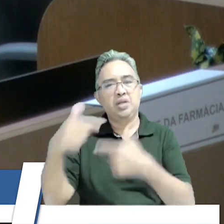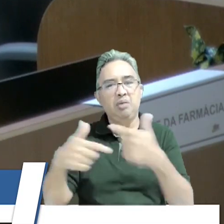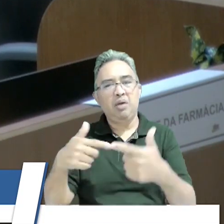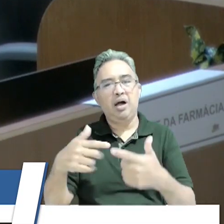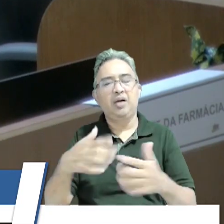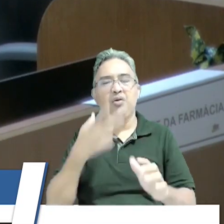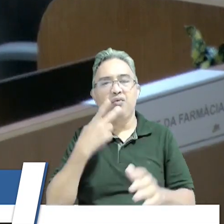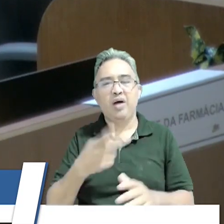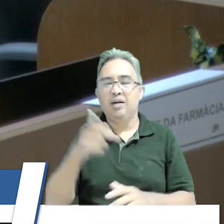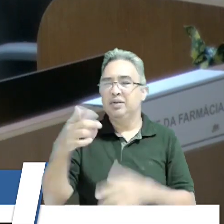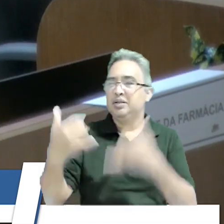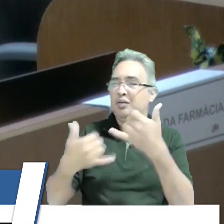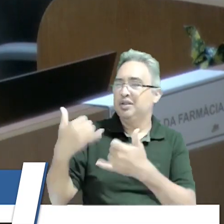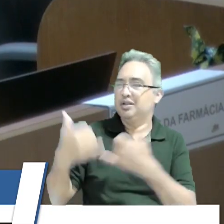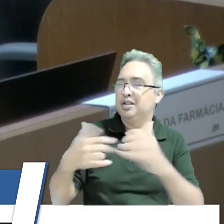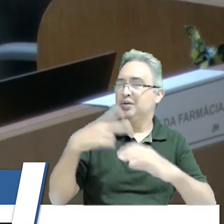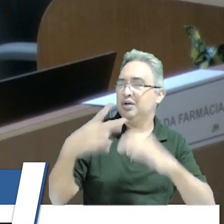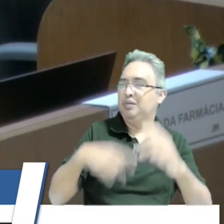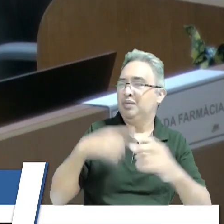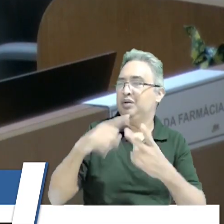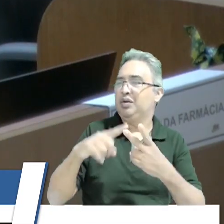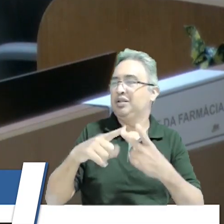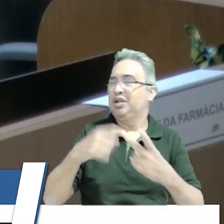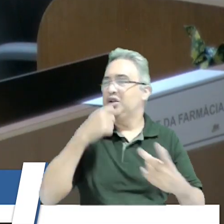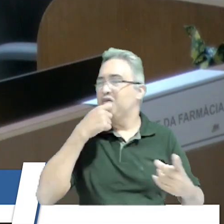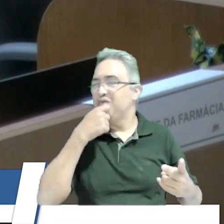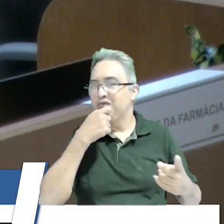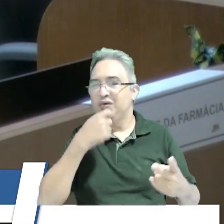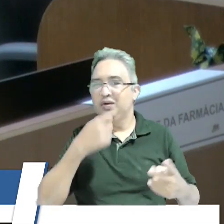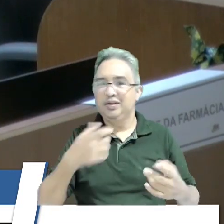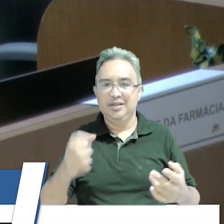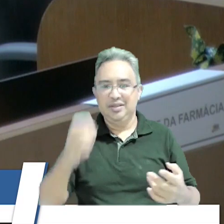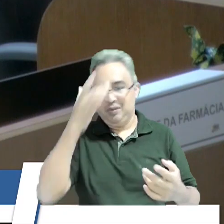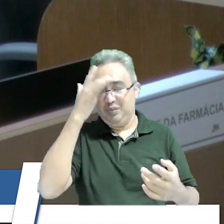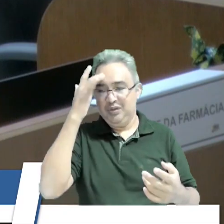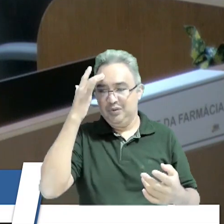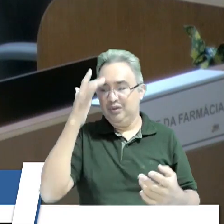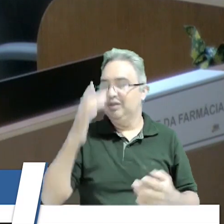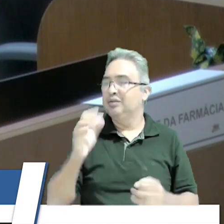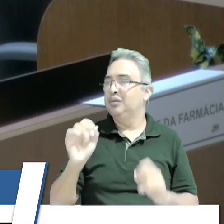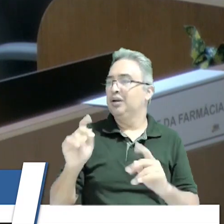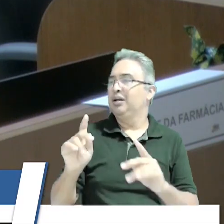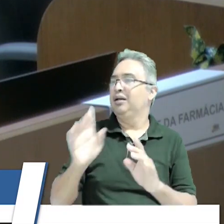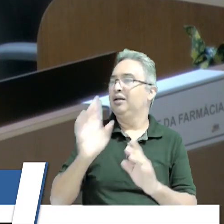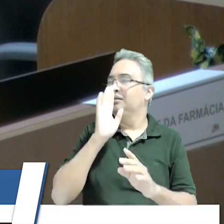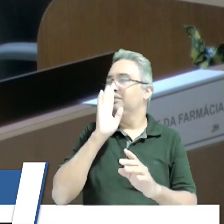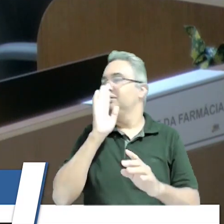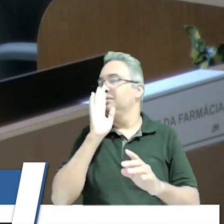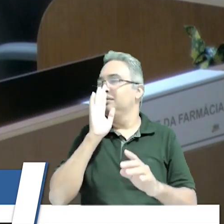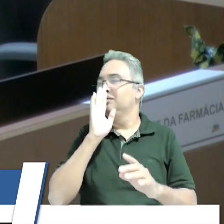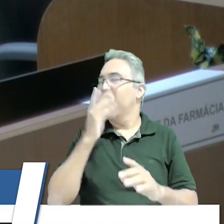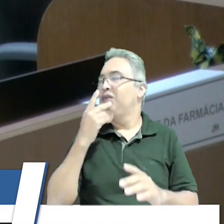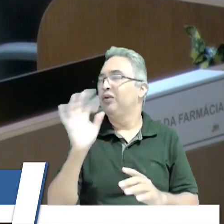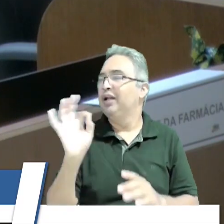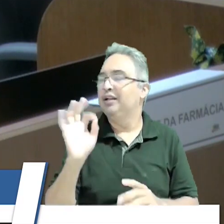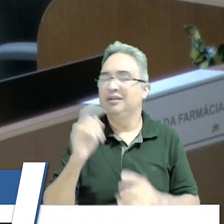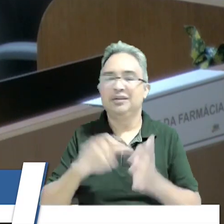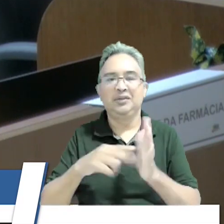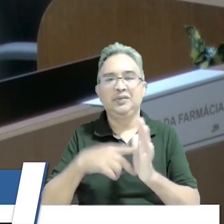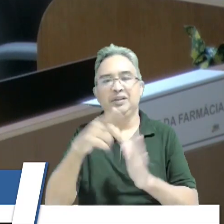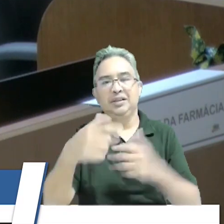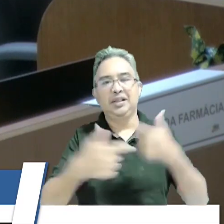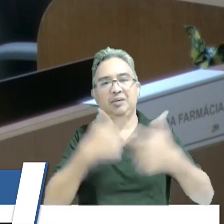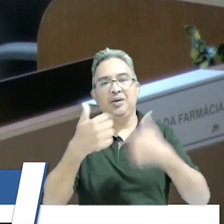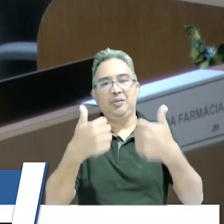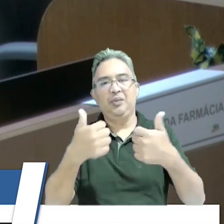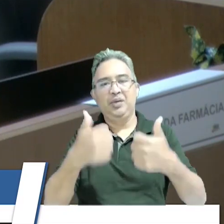de uma Câmara e um juiz de futebol, você passar despercebido, ele foi bem. E foi o que aconteceu. Você fez um trabalho tranquilo, sem polêmica, fez um ótimo